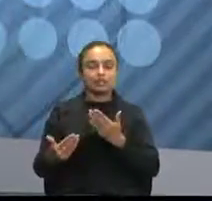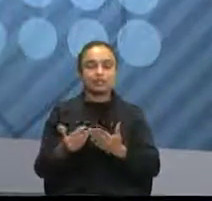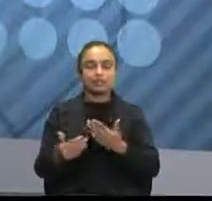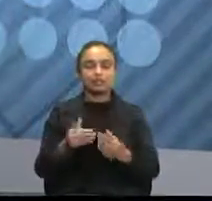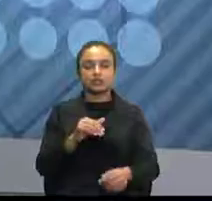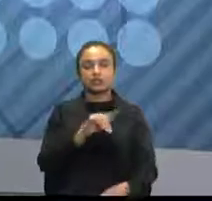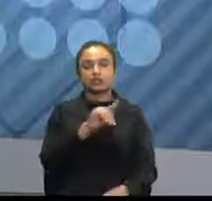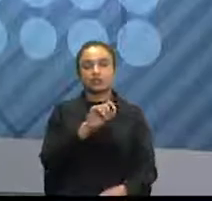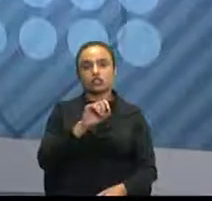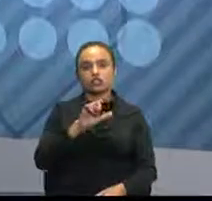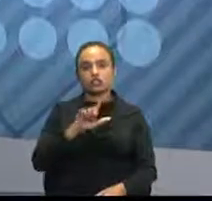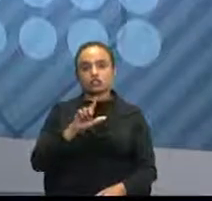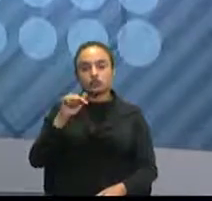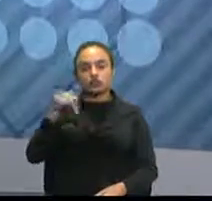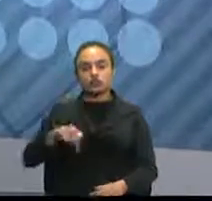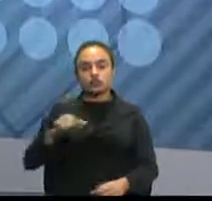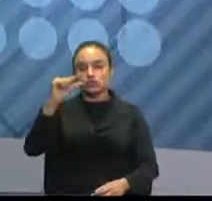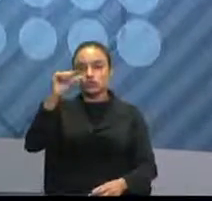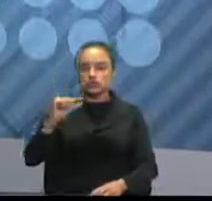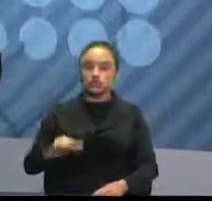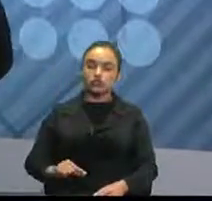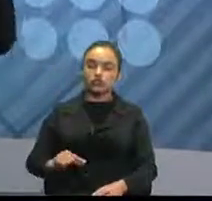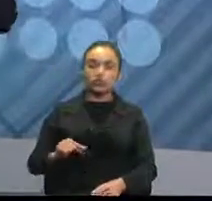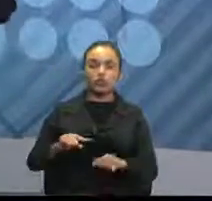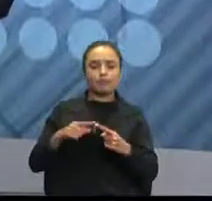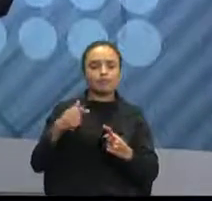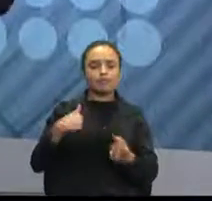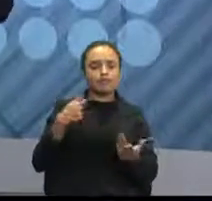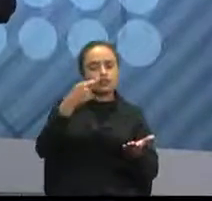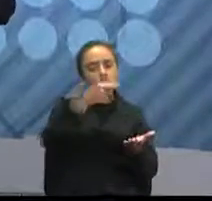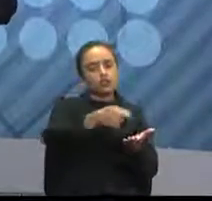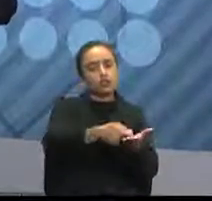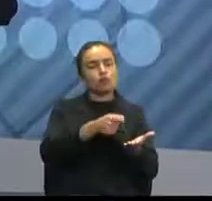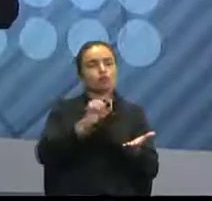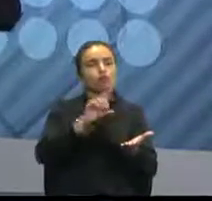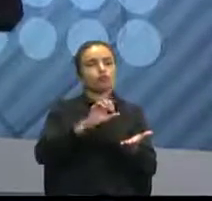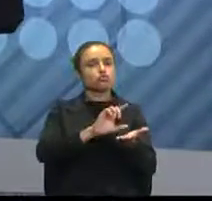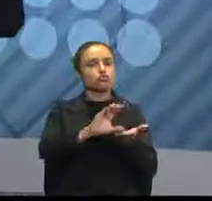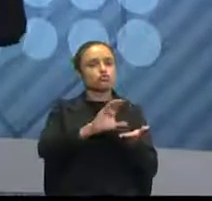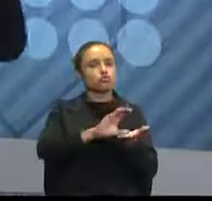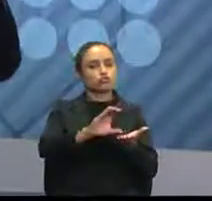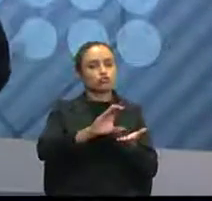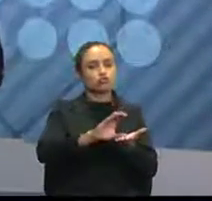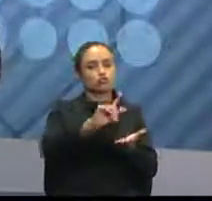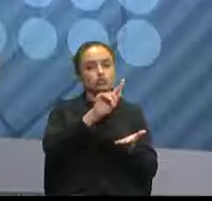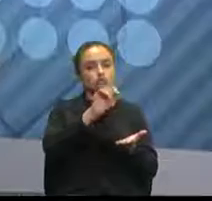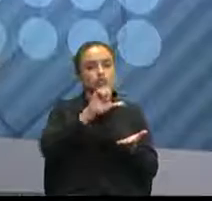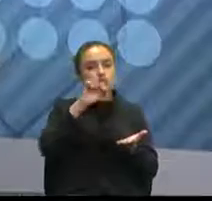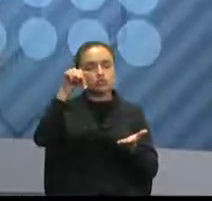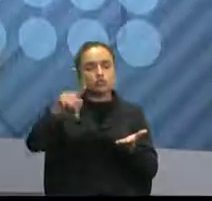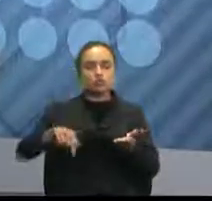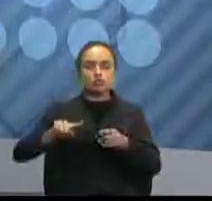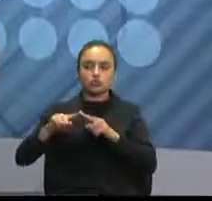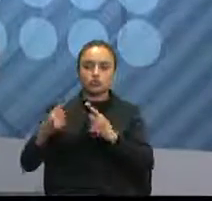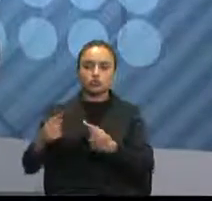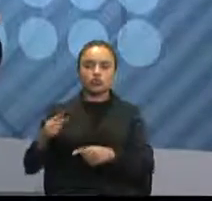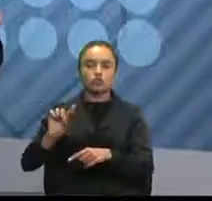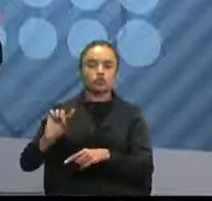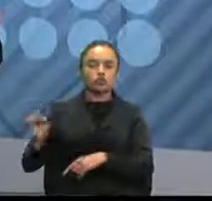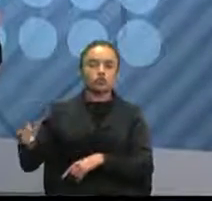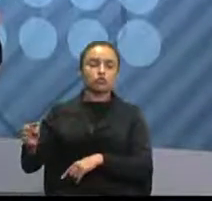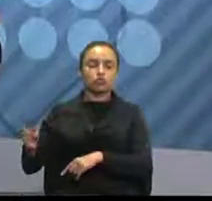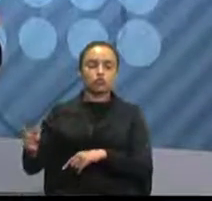ações da gol tendo prejuízo só que se eu tivesse colocado as ações da suzano no momento que o dólar começar a desvalorizar o real